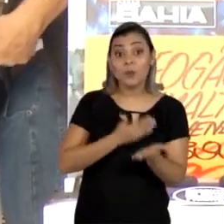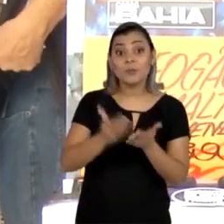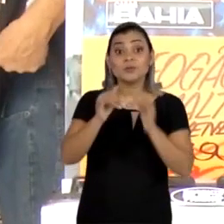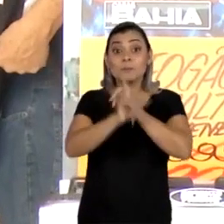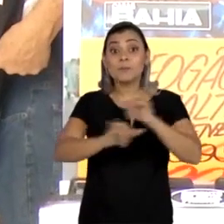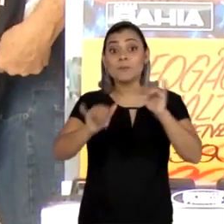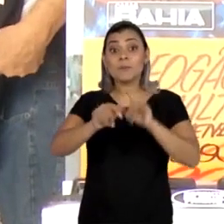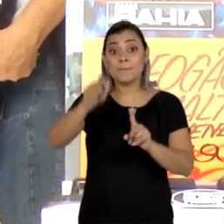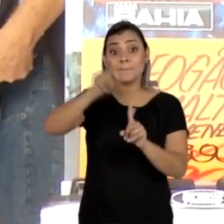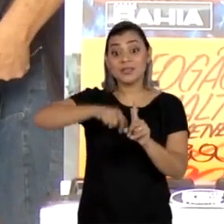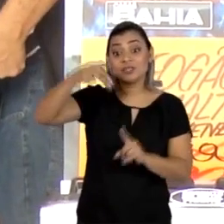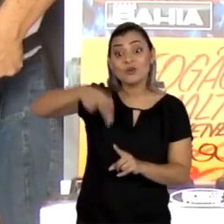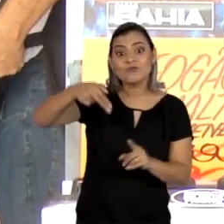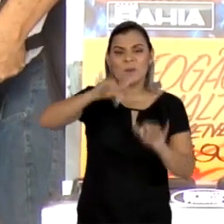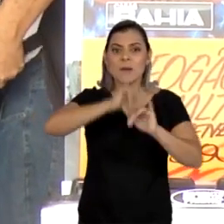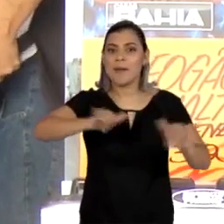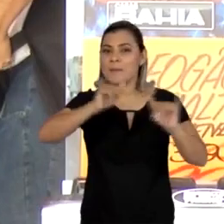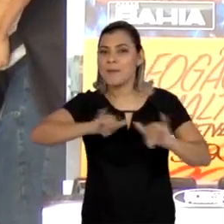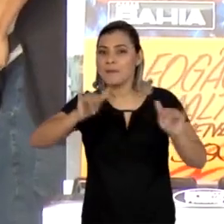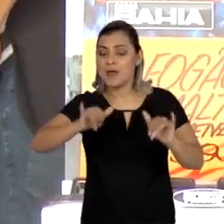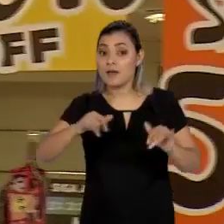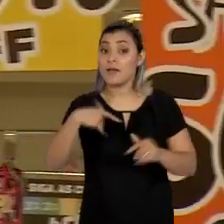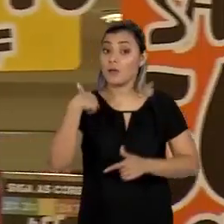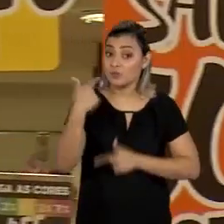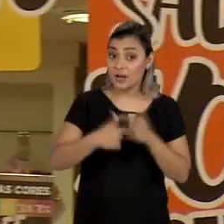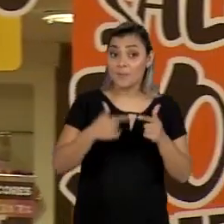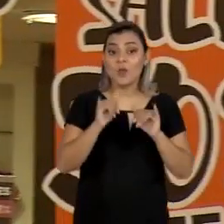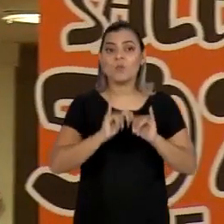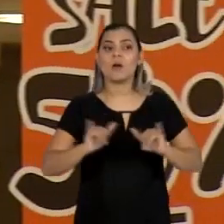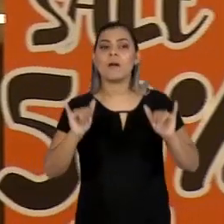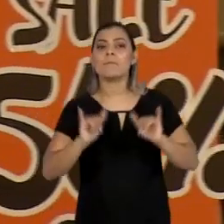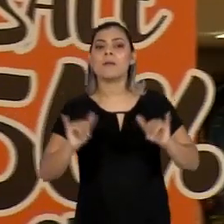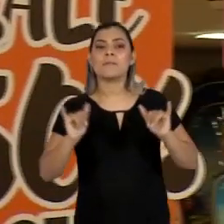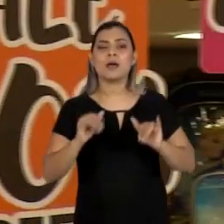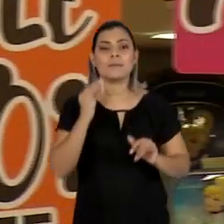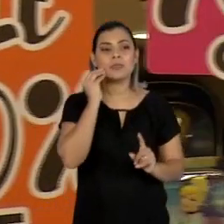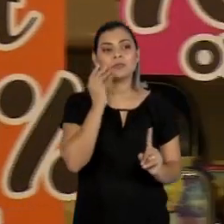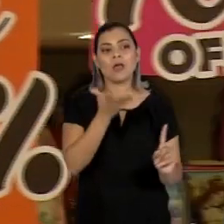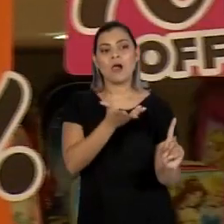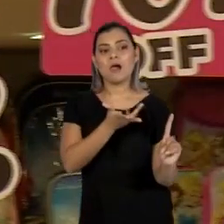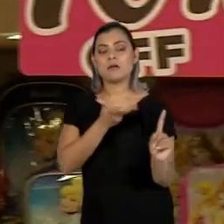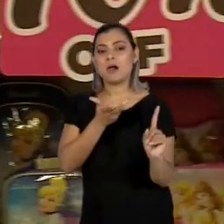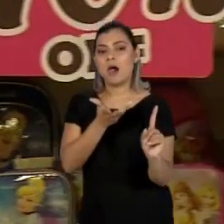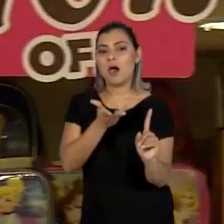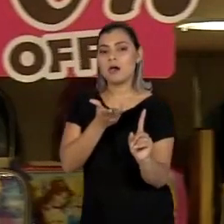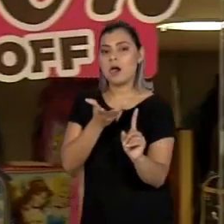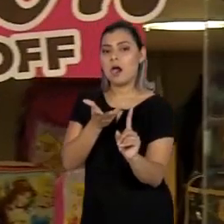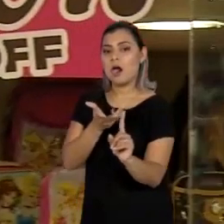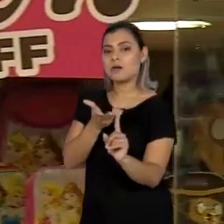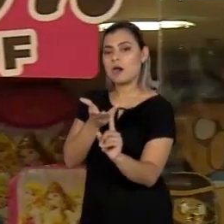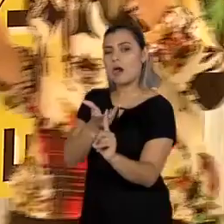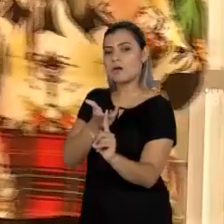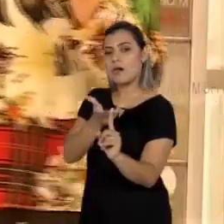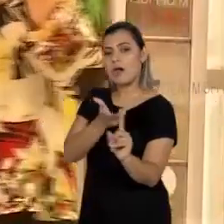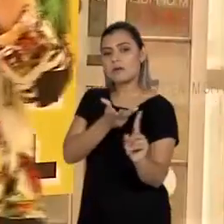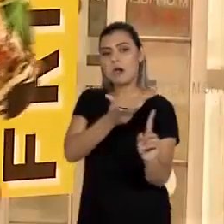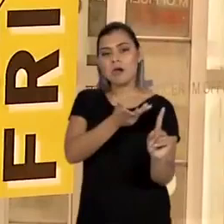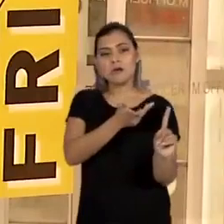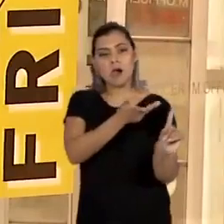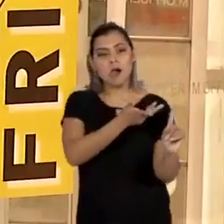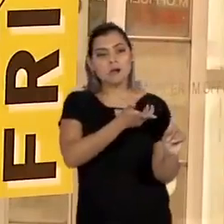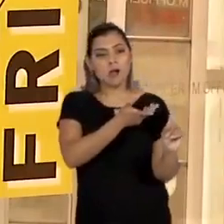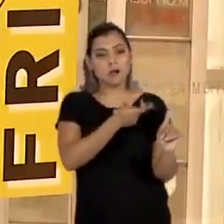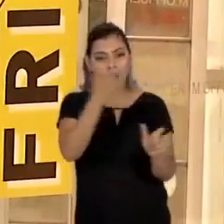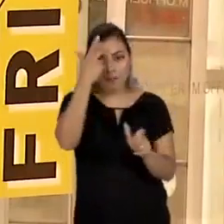desde o início do mês, né? Então, é todo um trabalho de marketing para tentar startar gatilhos nas pessoas, para que